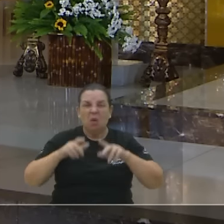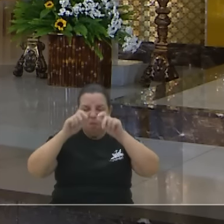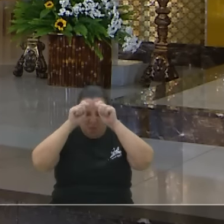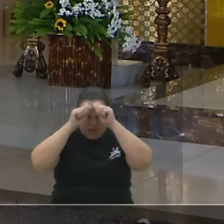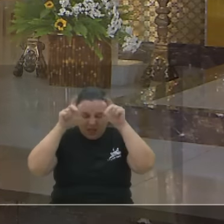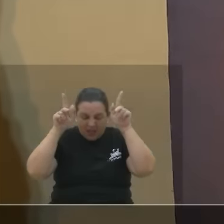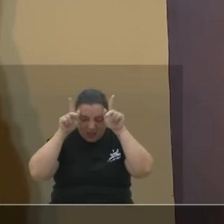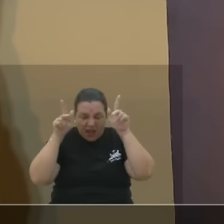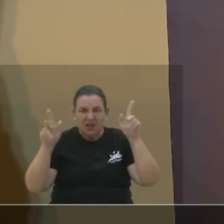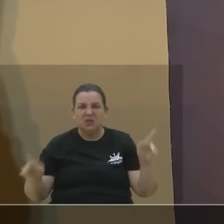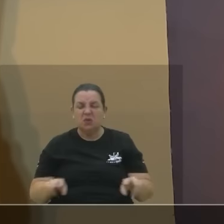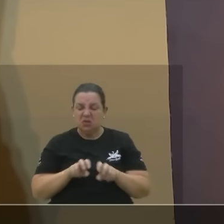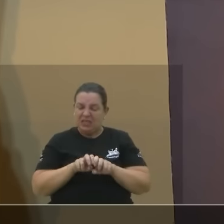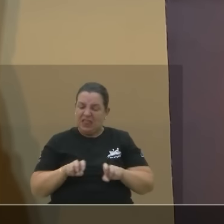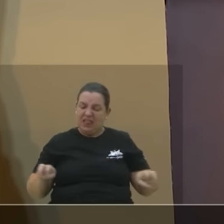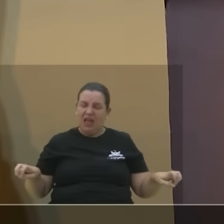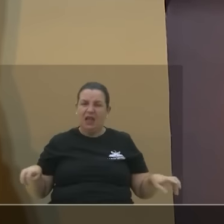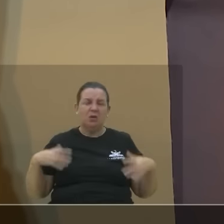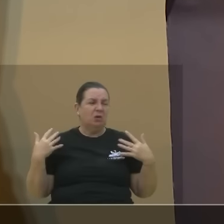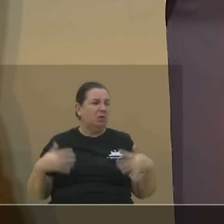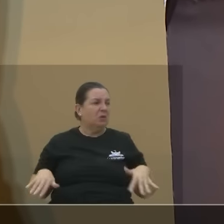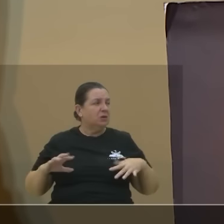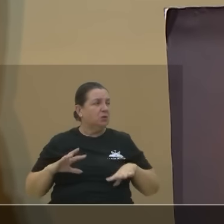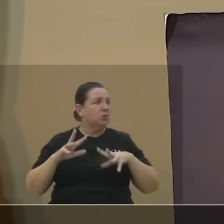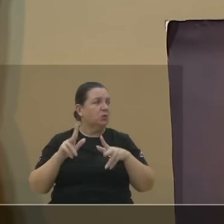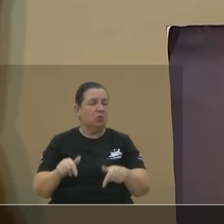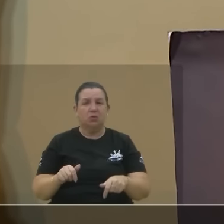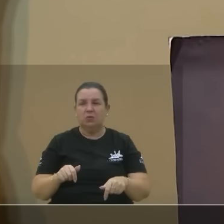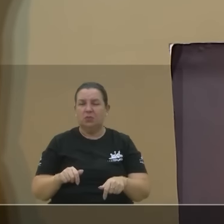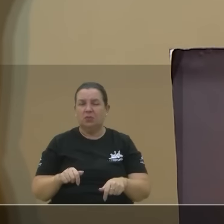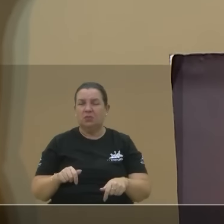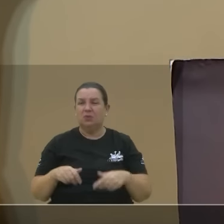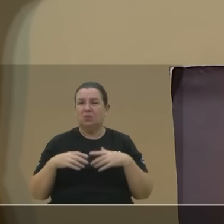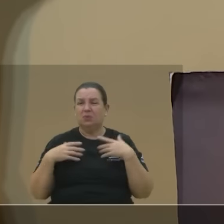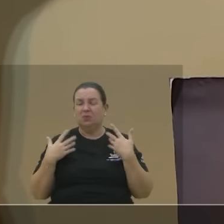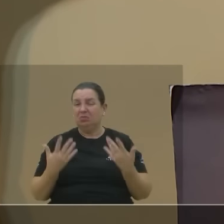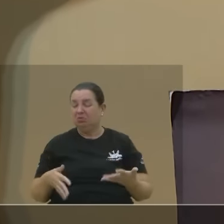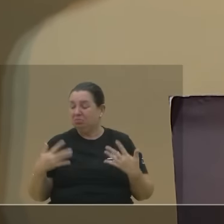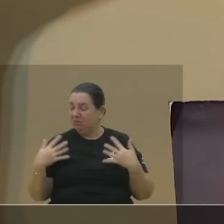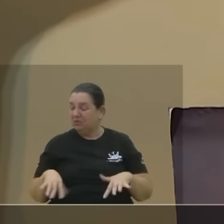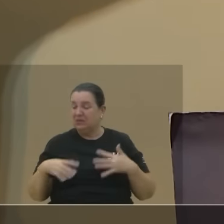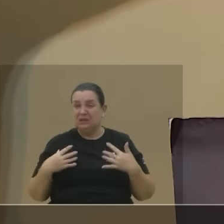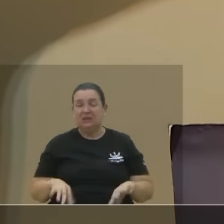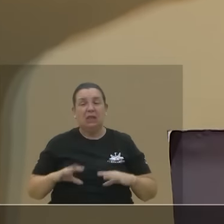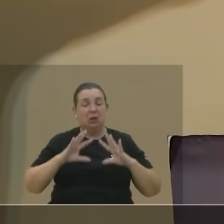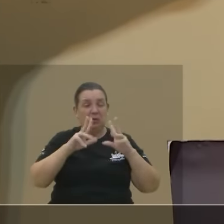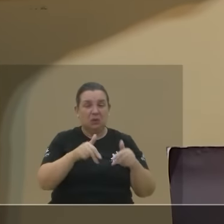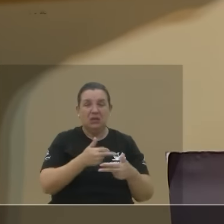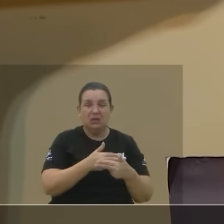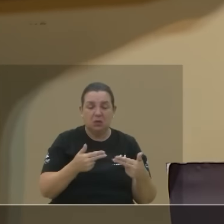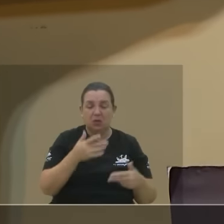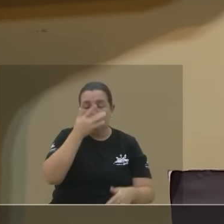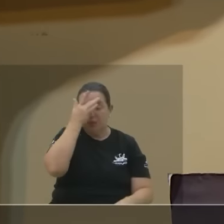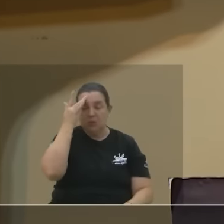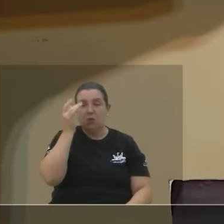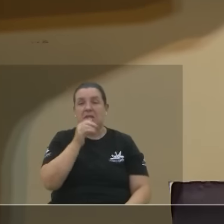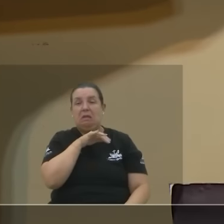enfrentou o Sinédrio, aquela corja, Anás, Caifás, e deu a